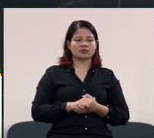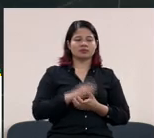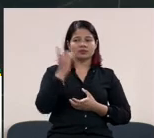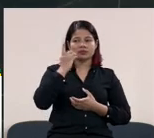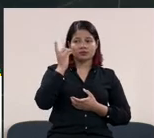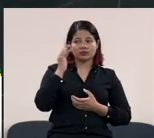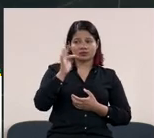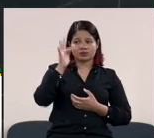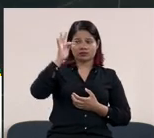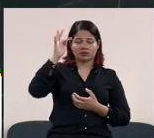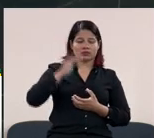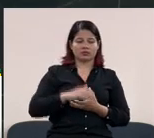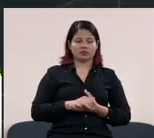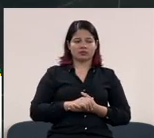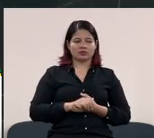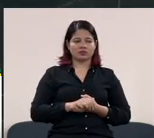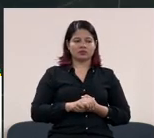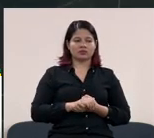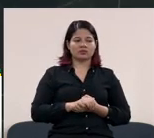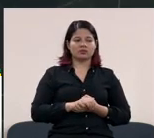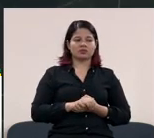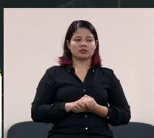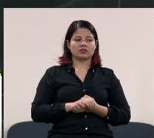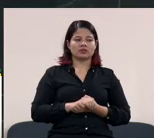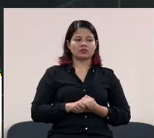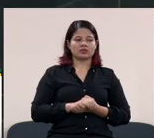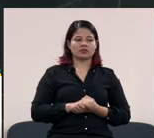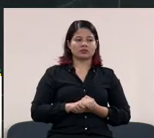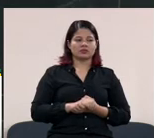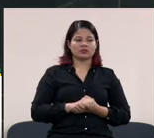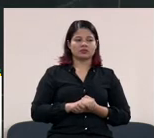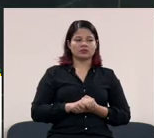deputado doutor Furlan. Senhor presidente,